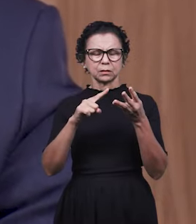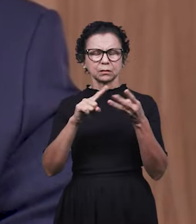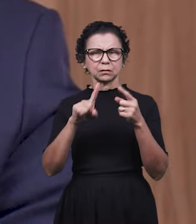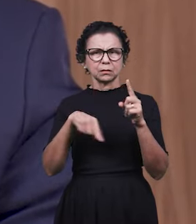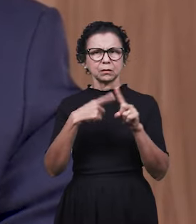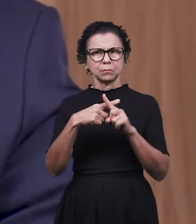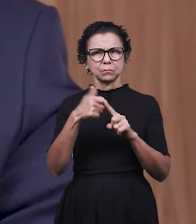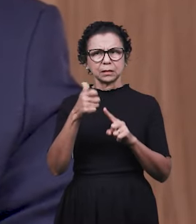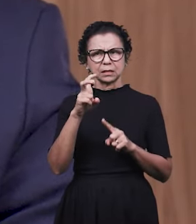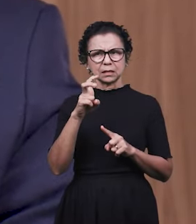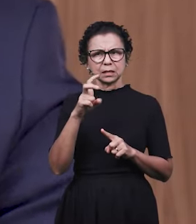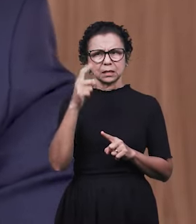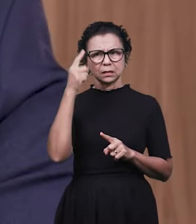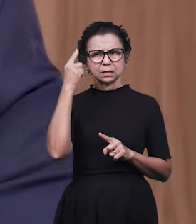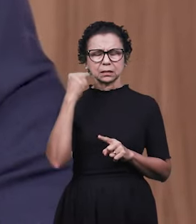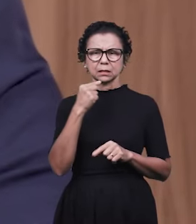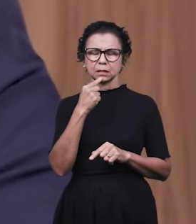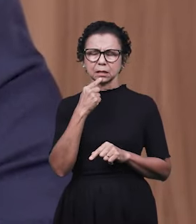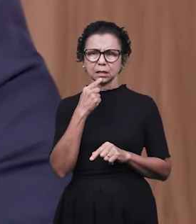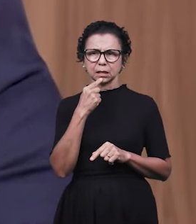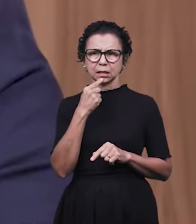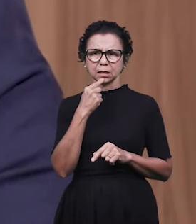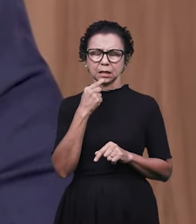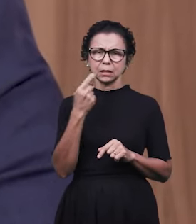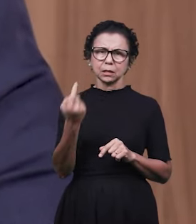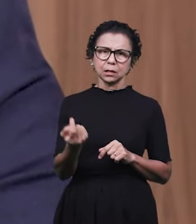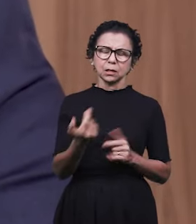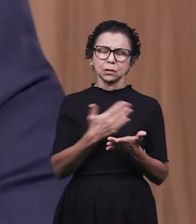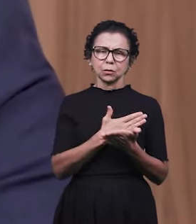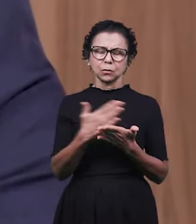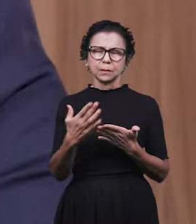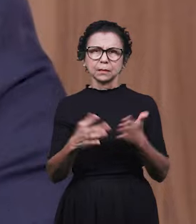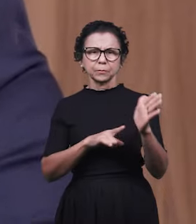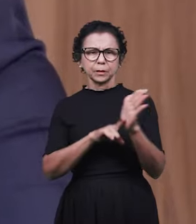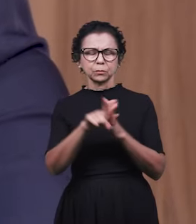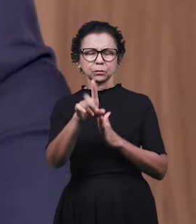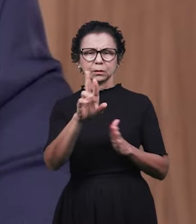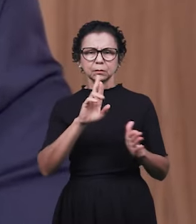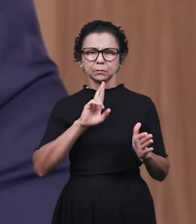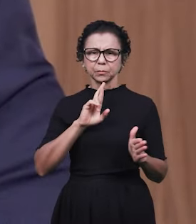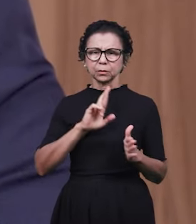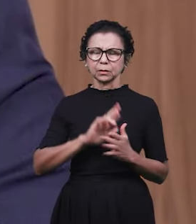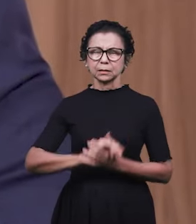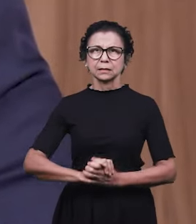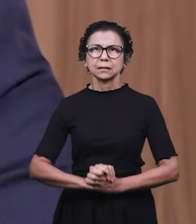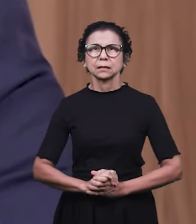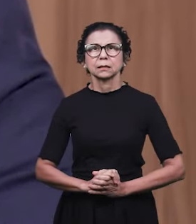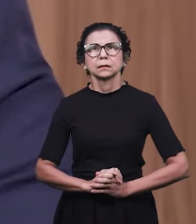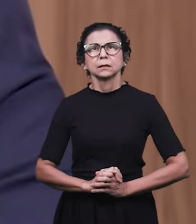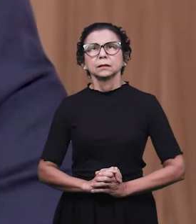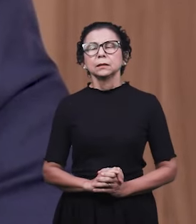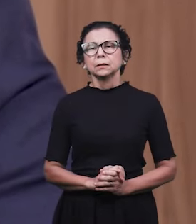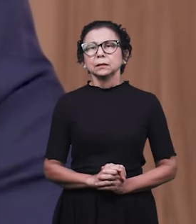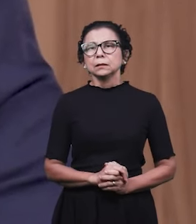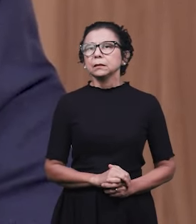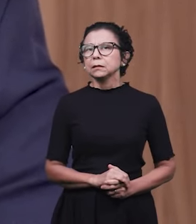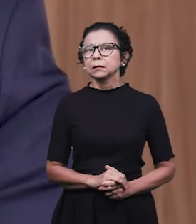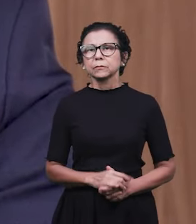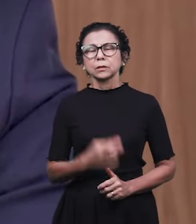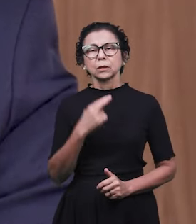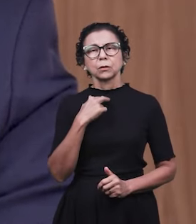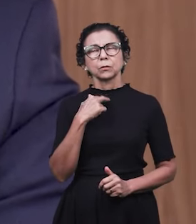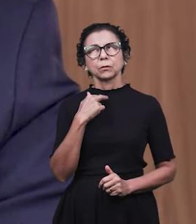fazer questões. E nós vamos chegando assim, igual o pastor Rodrigo falou, não pode deixar para véspera, porque